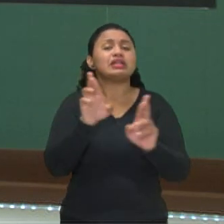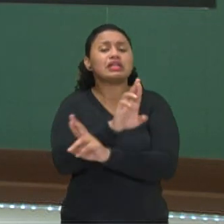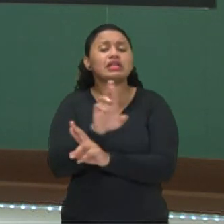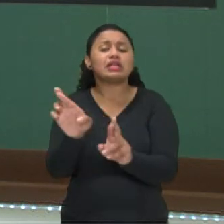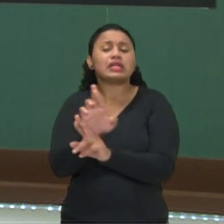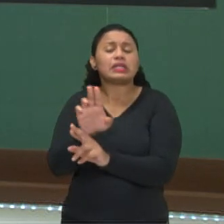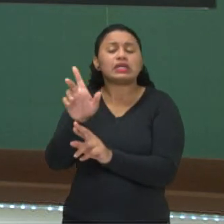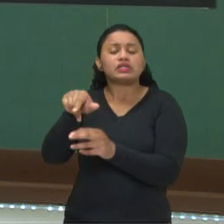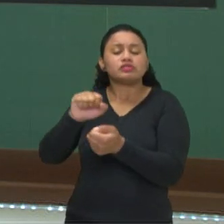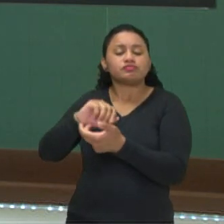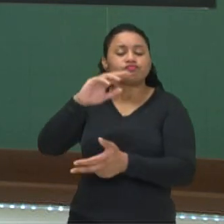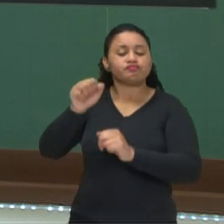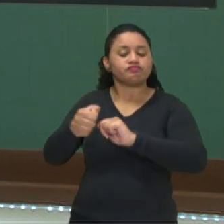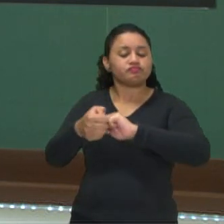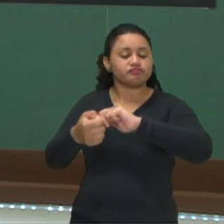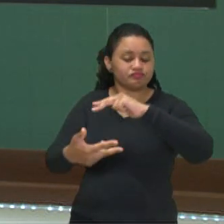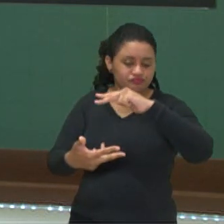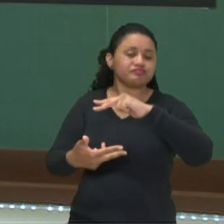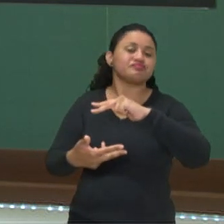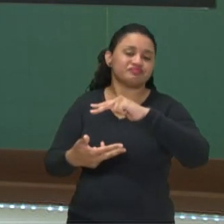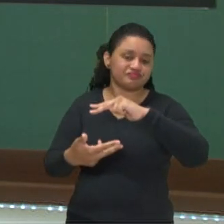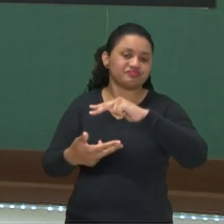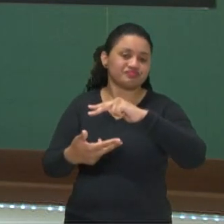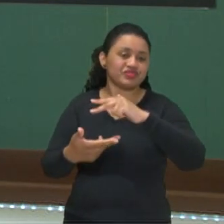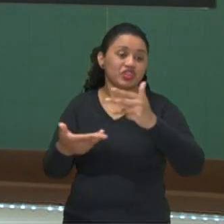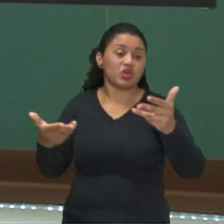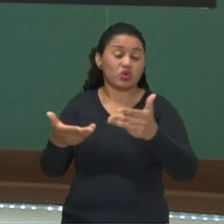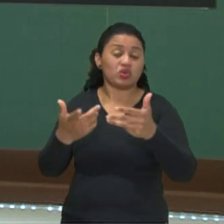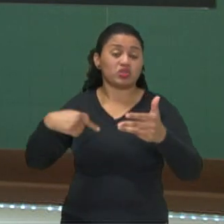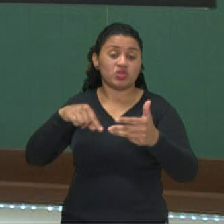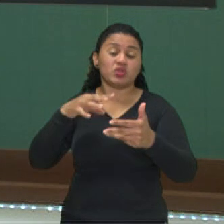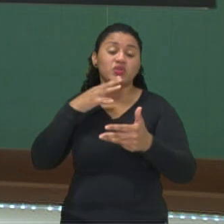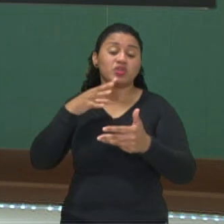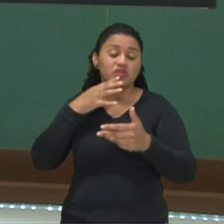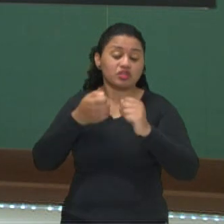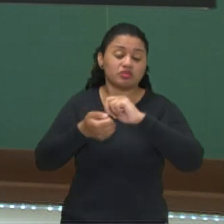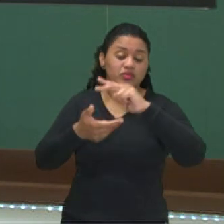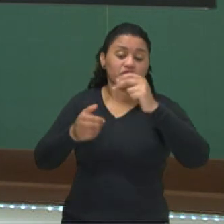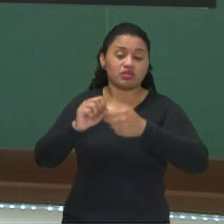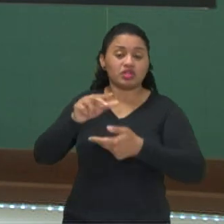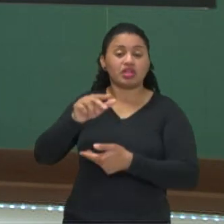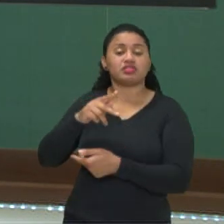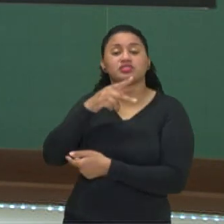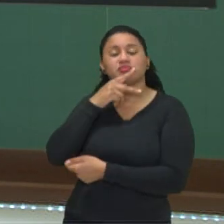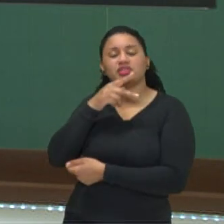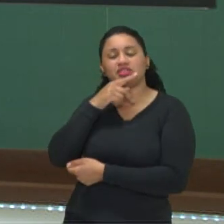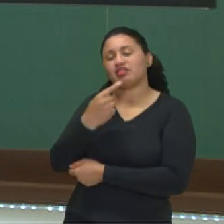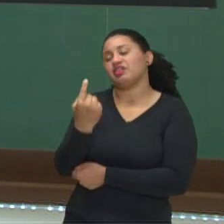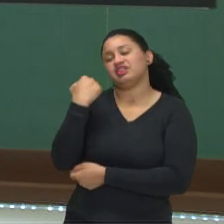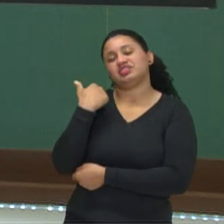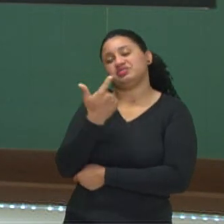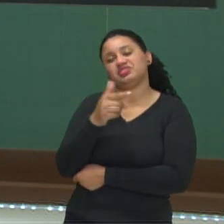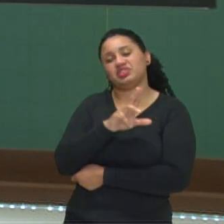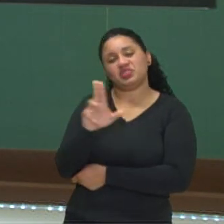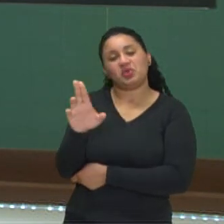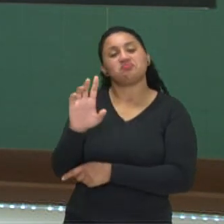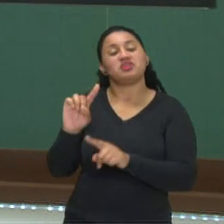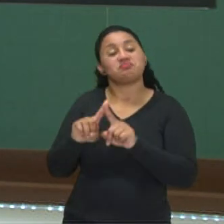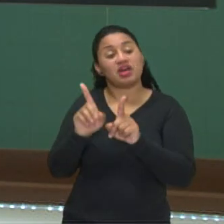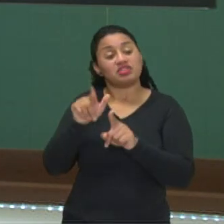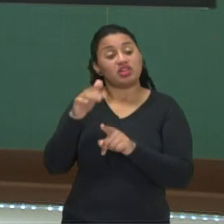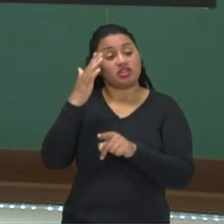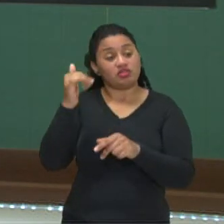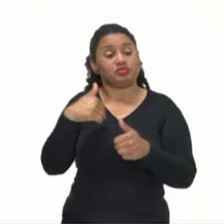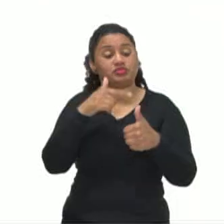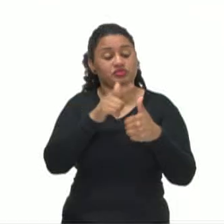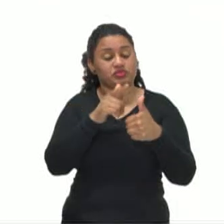associou exatamente aos poliedros que hoje a gente conhece como poliedros de Platão, naquela época não tinha esse nome, né, que já eram conhecidos,